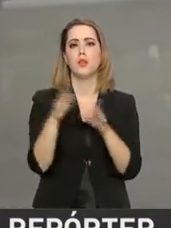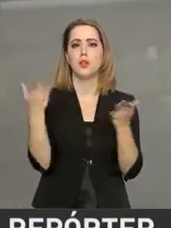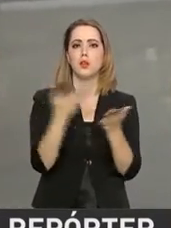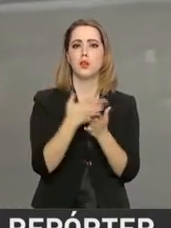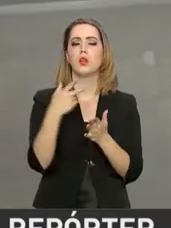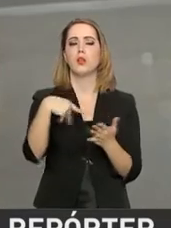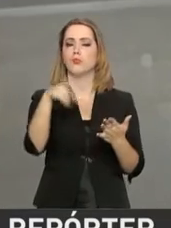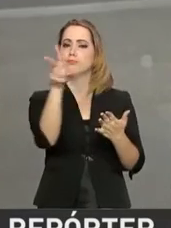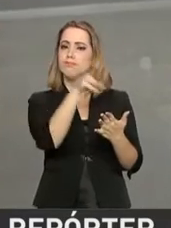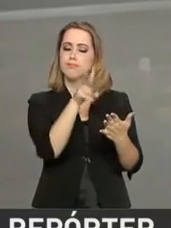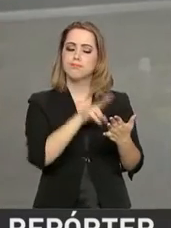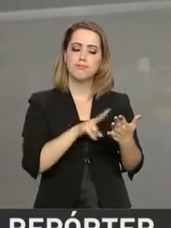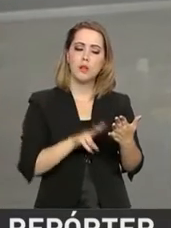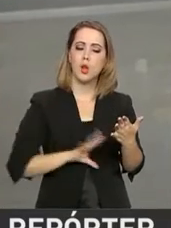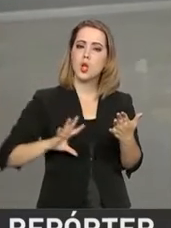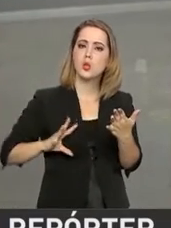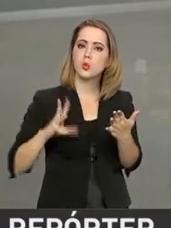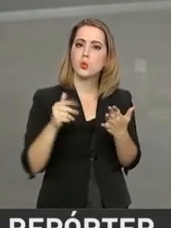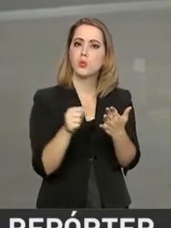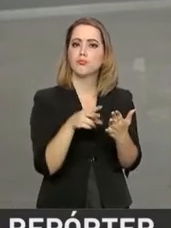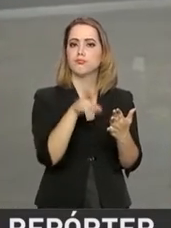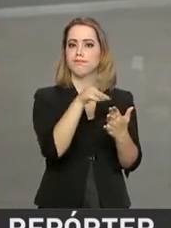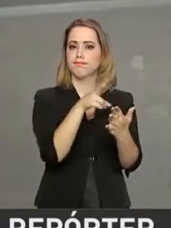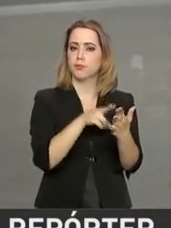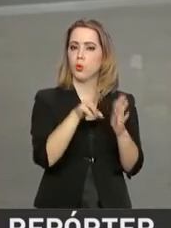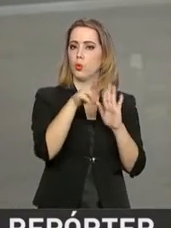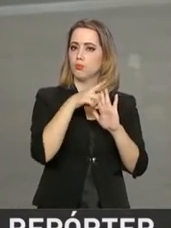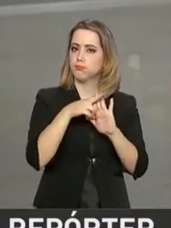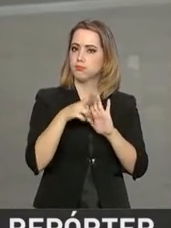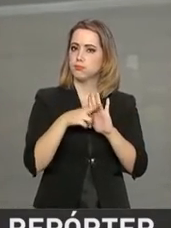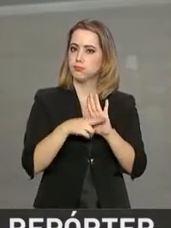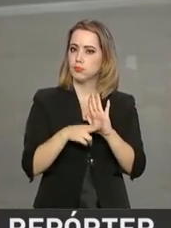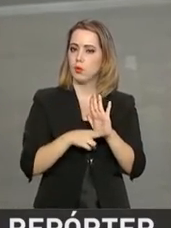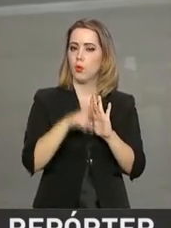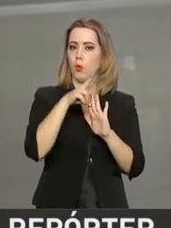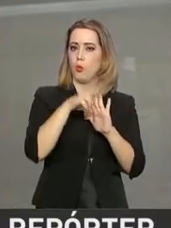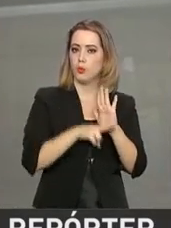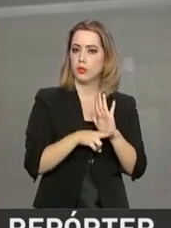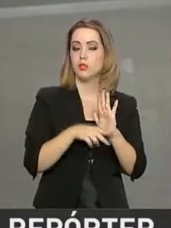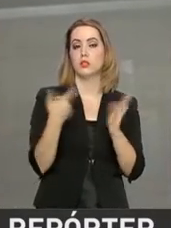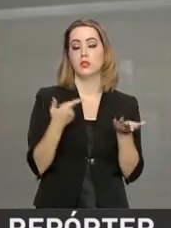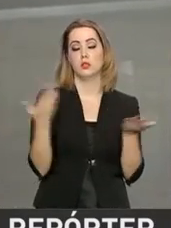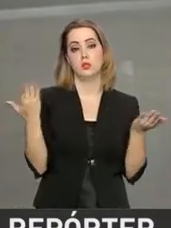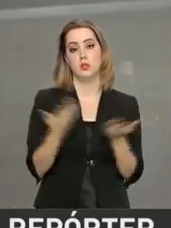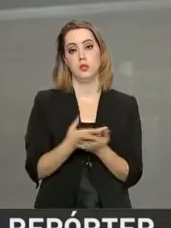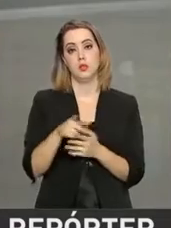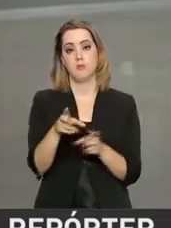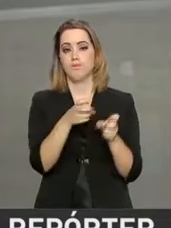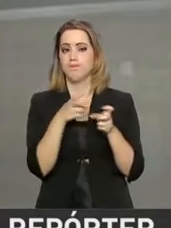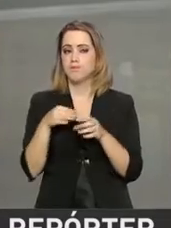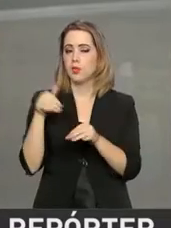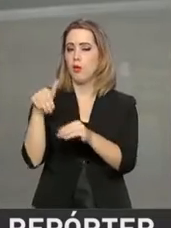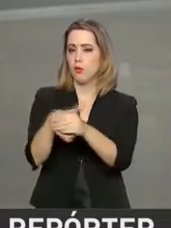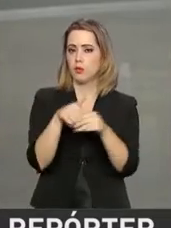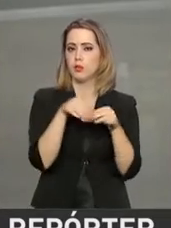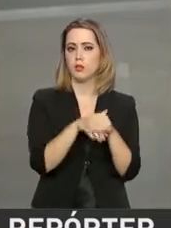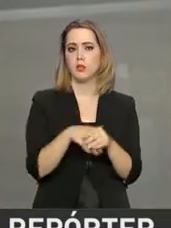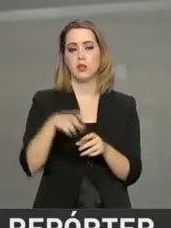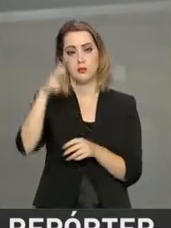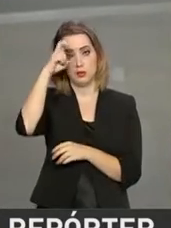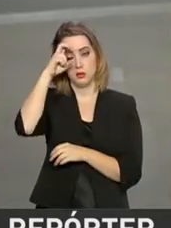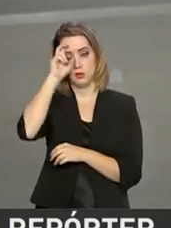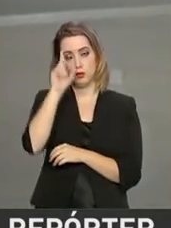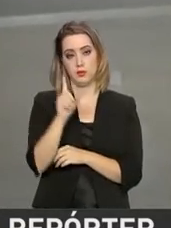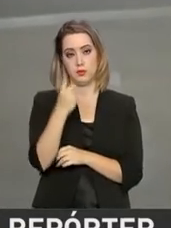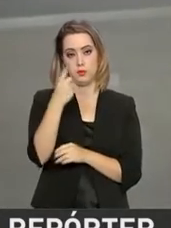a leitura do relatório e a expectativa é que ele seja votado na Comissão Especial nesta quinta-feira e em